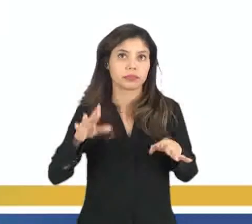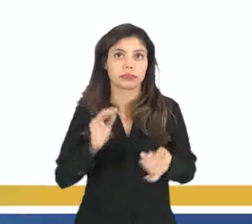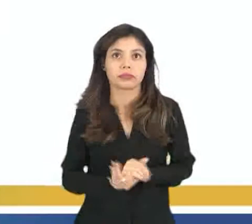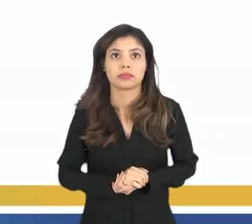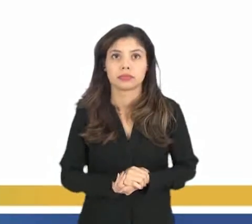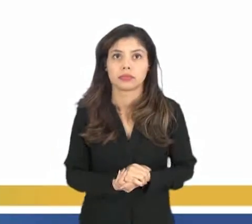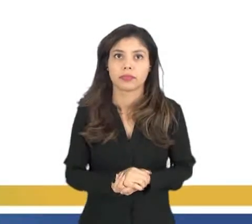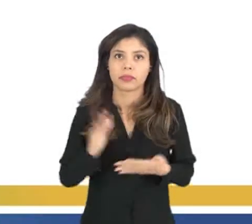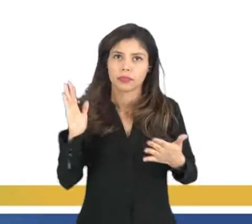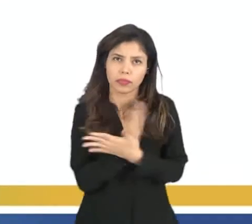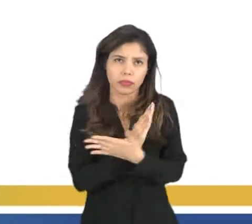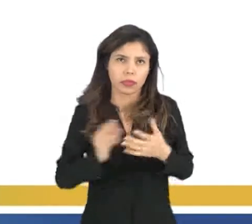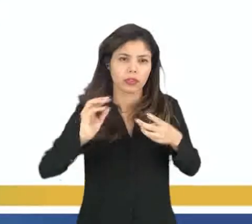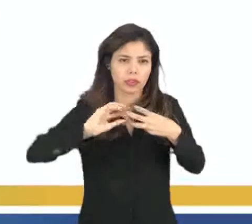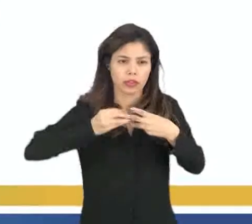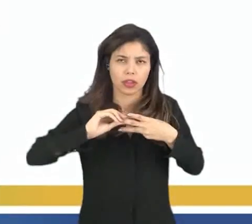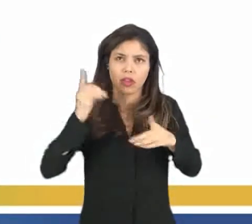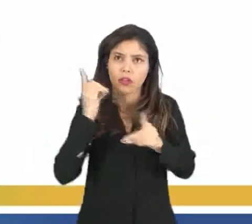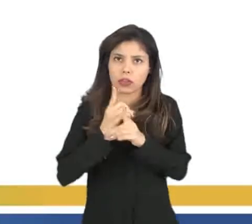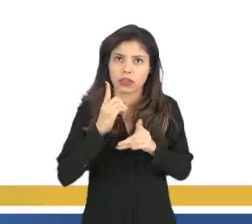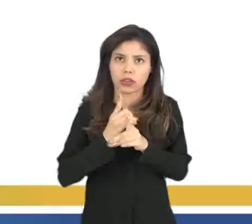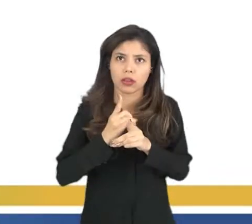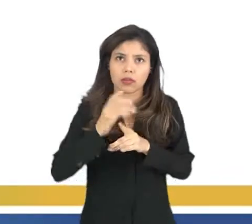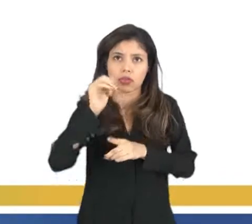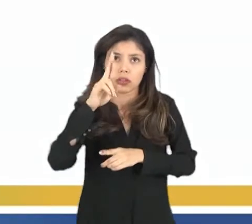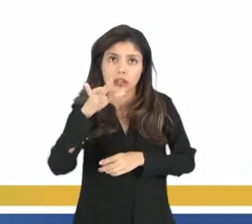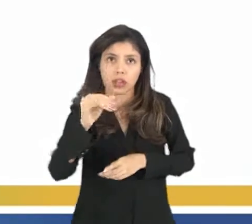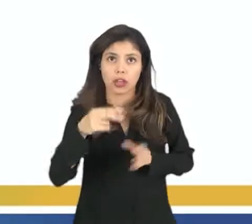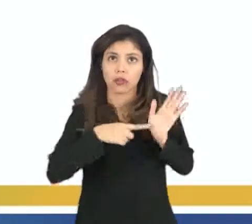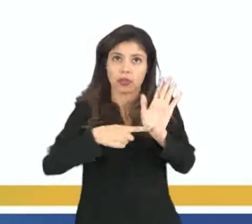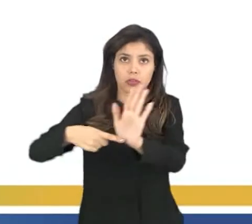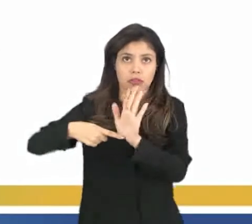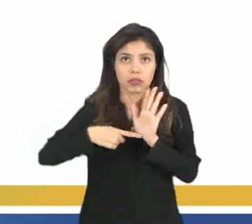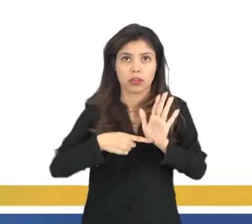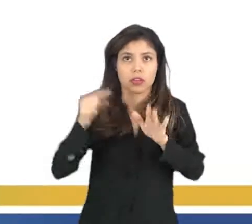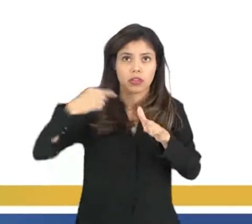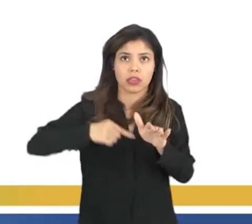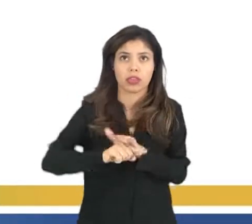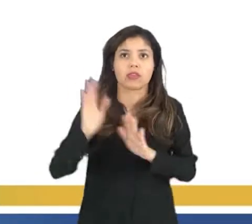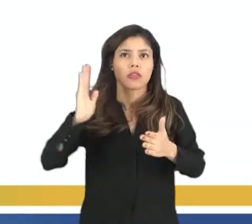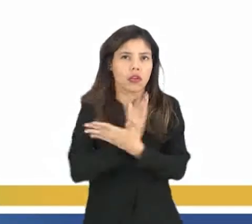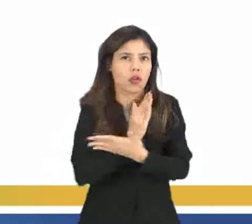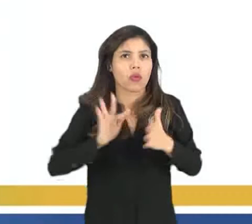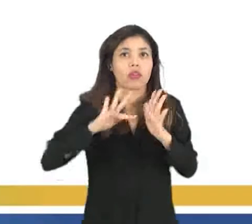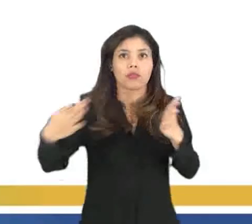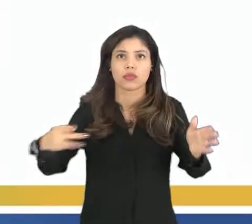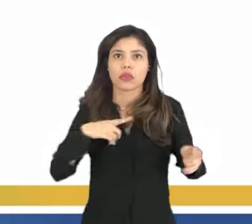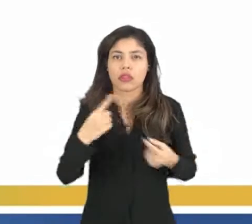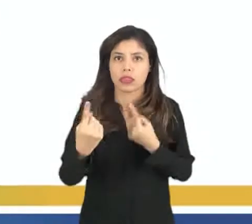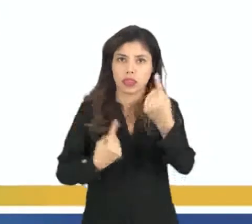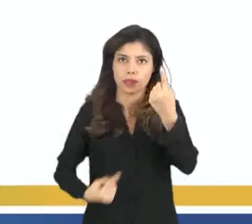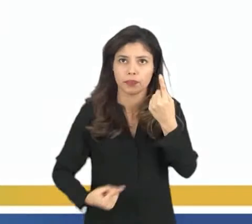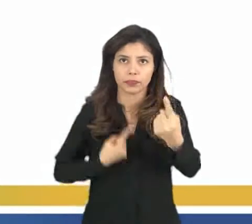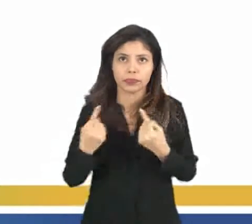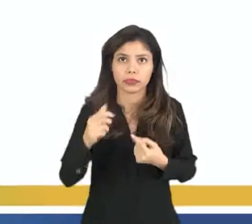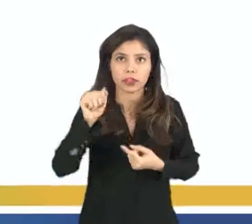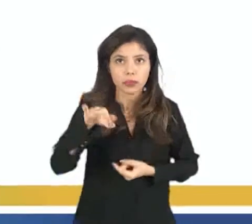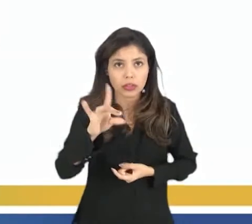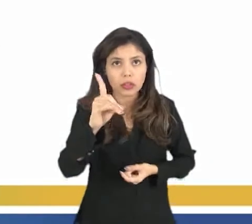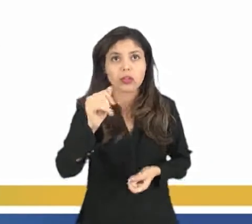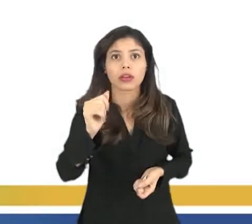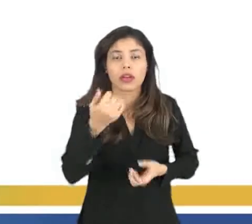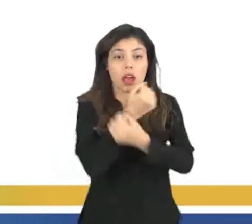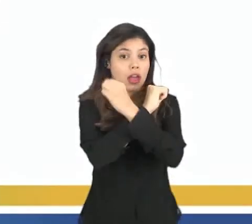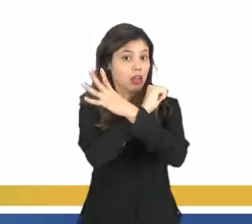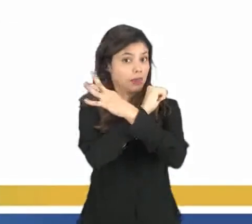gente tem aí, em algumas células encontramos organelas denominadas cloroplastos, que dentre algumas de suas funções